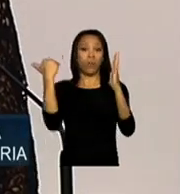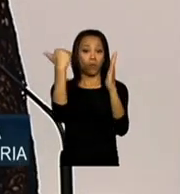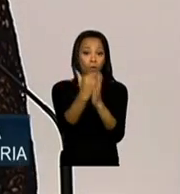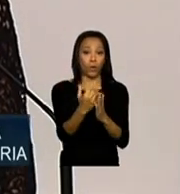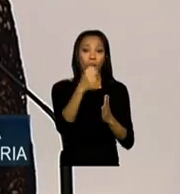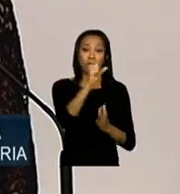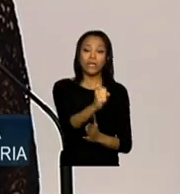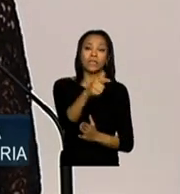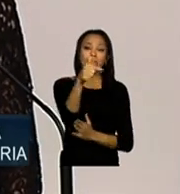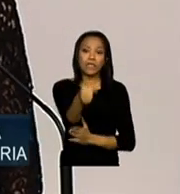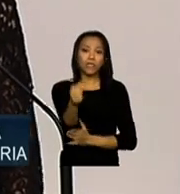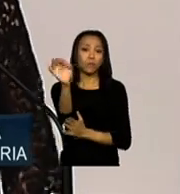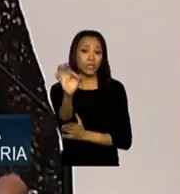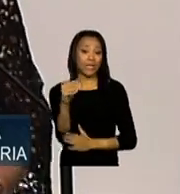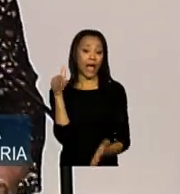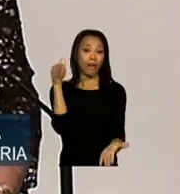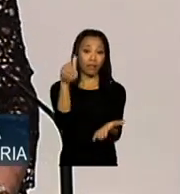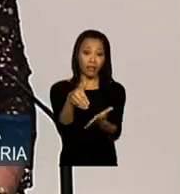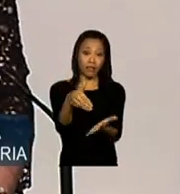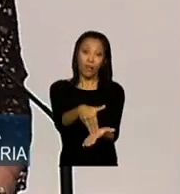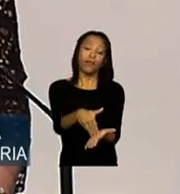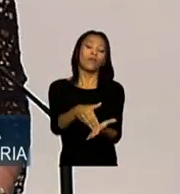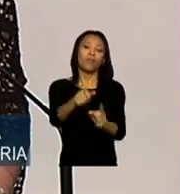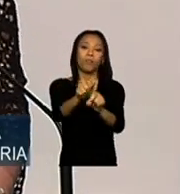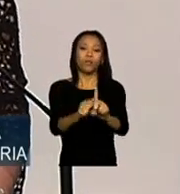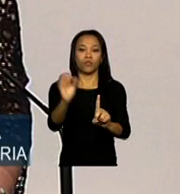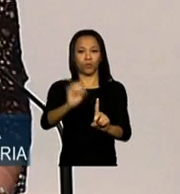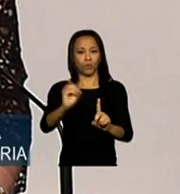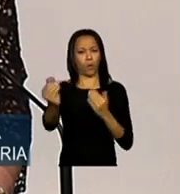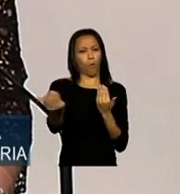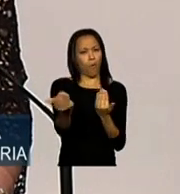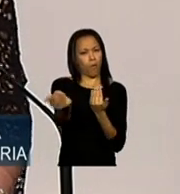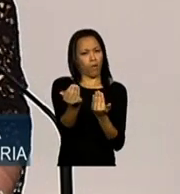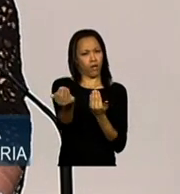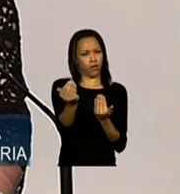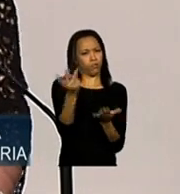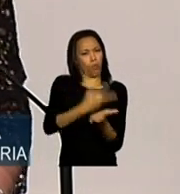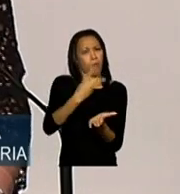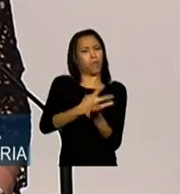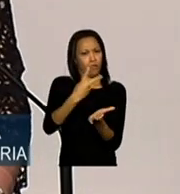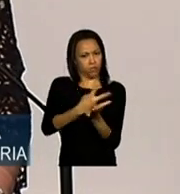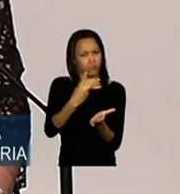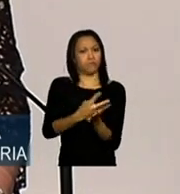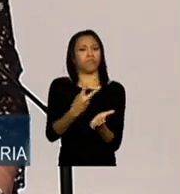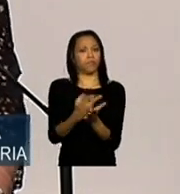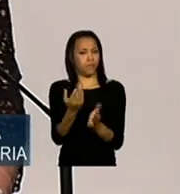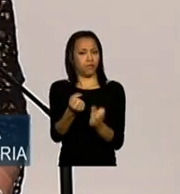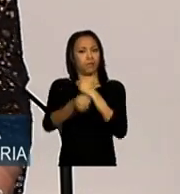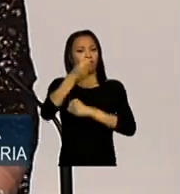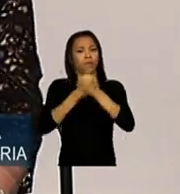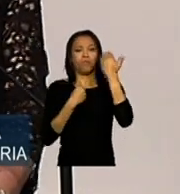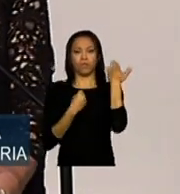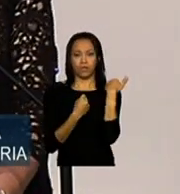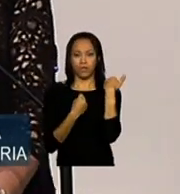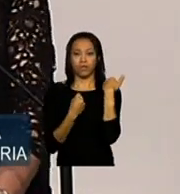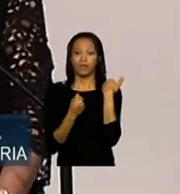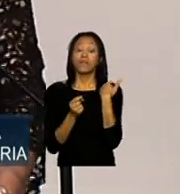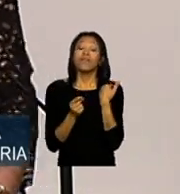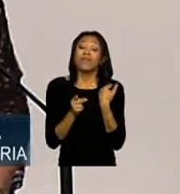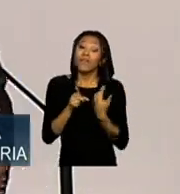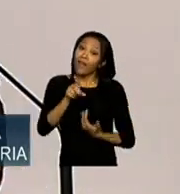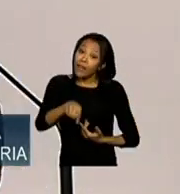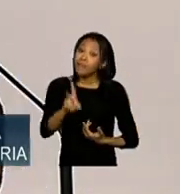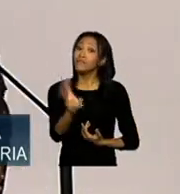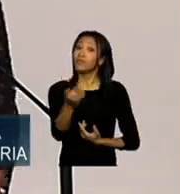87% até outubro desse ano, quando comparado ao mesmo período do ano anterior. E é sempre